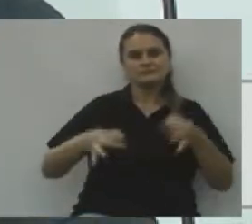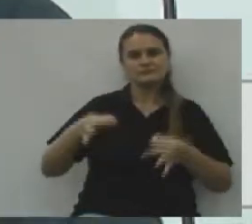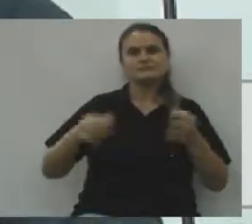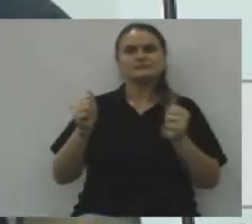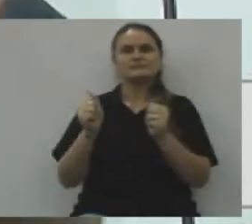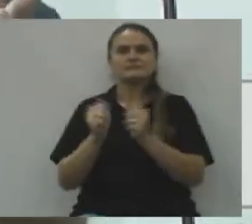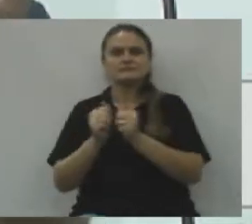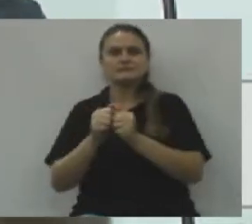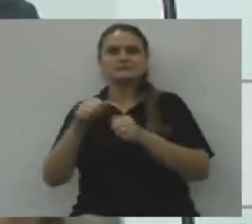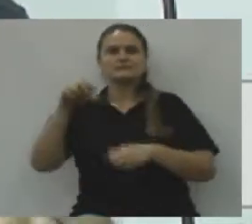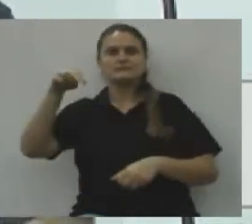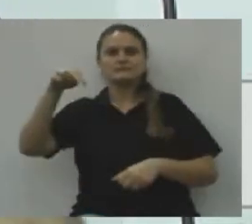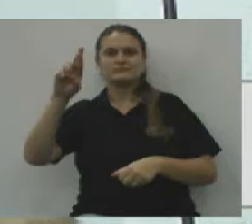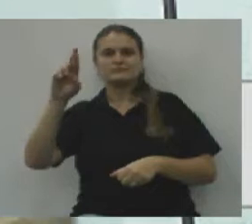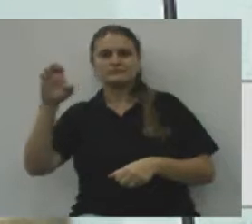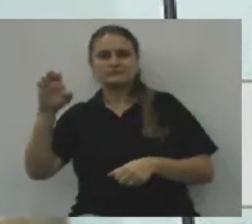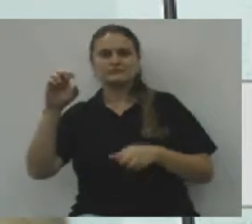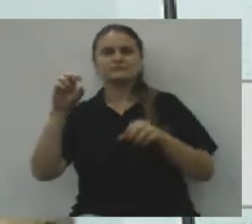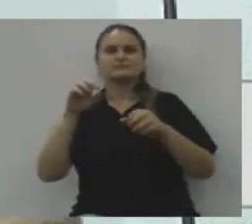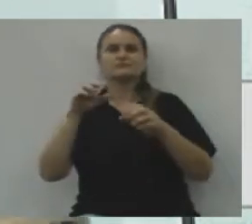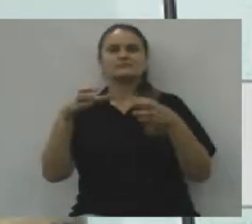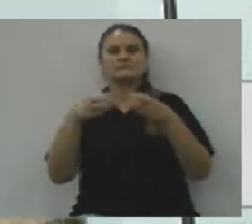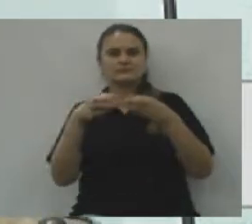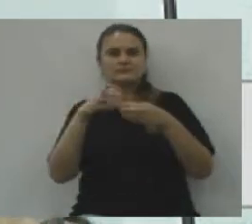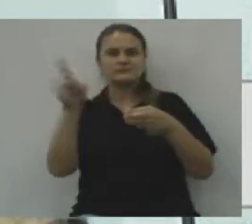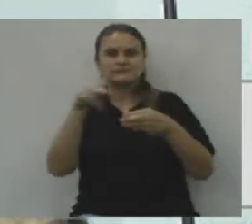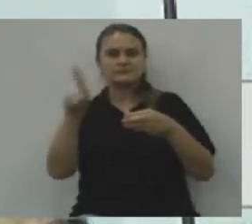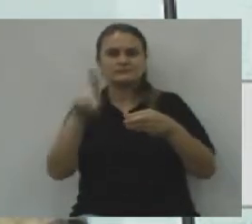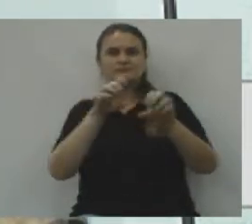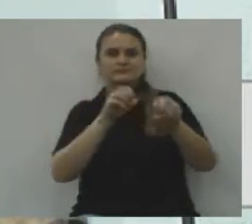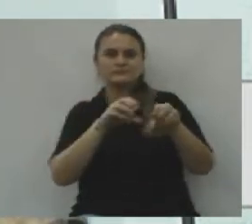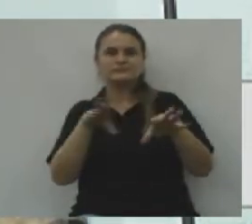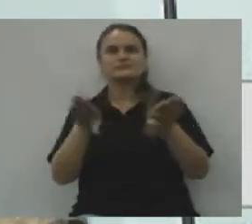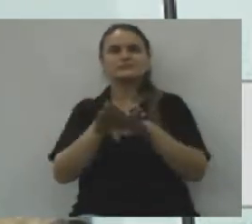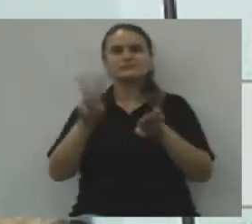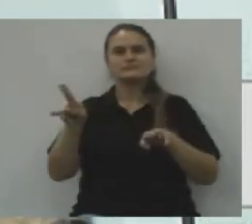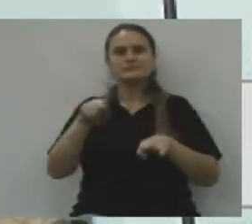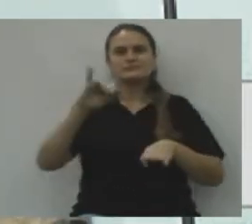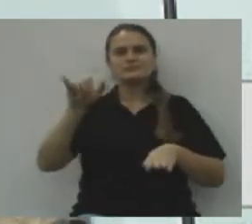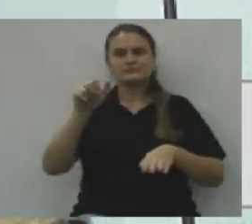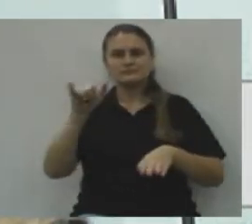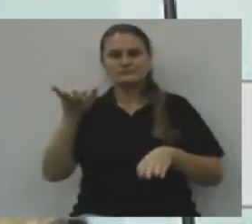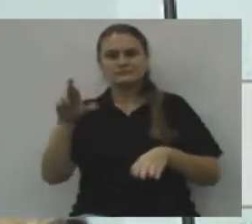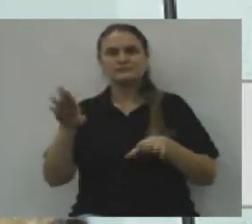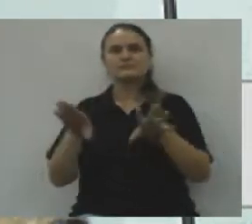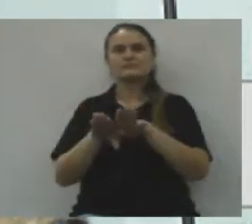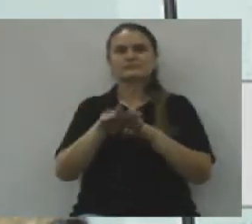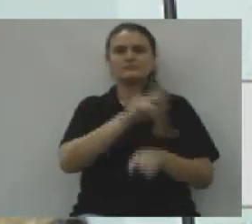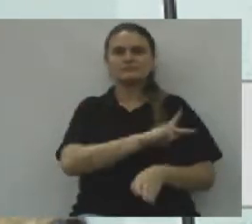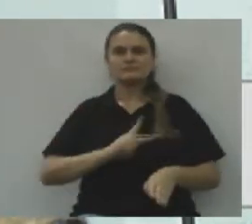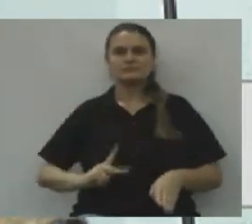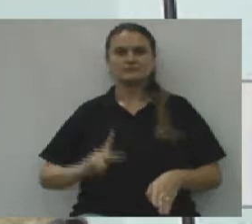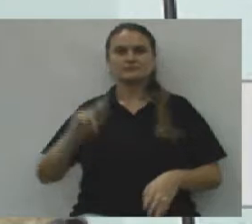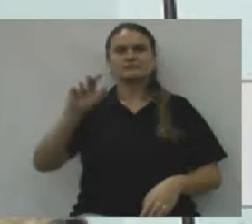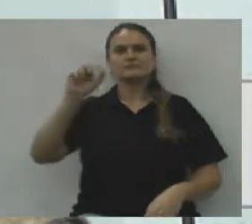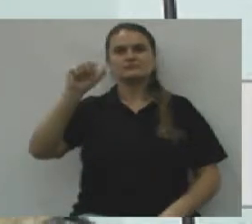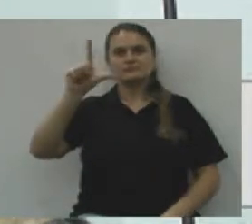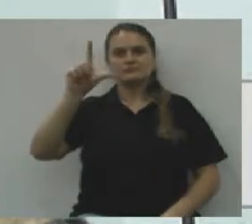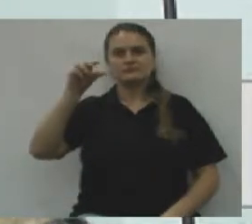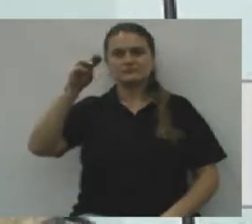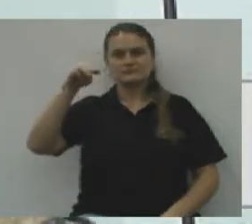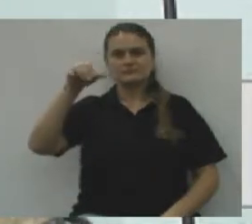de Educação, e até o professor Jair, que participa das audiências públicas, o próprio Almires, enquanto policial, participou já